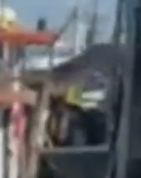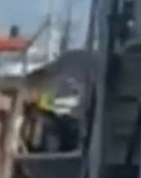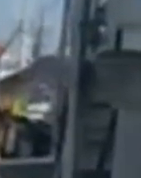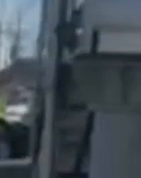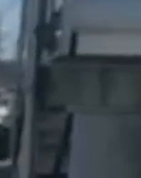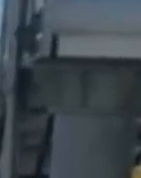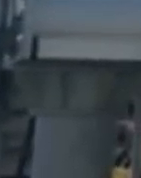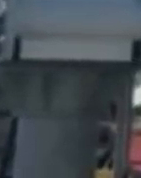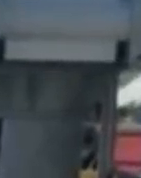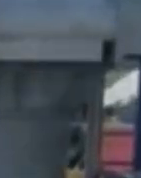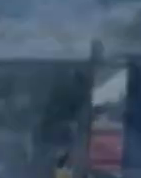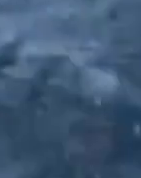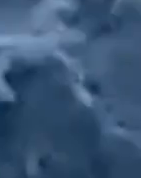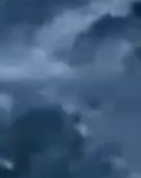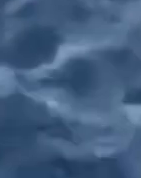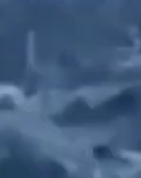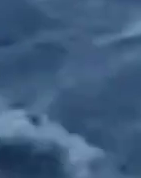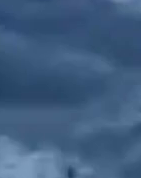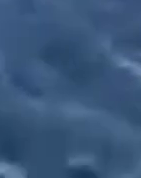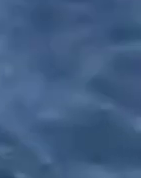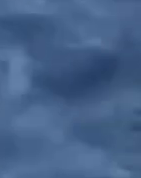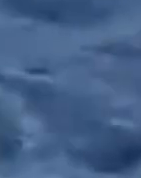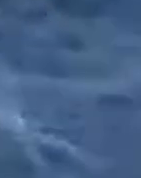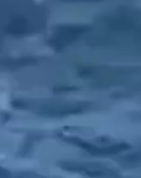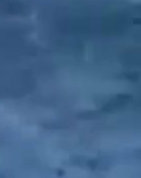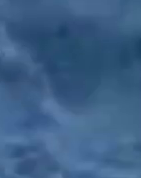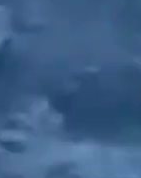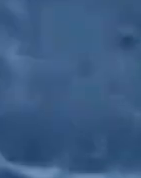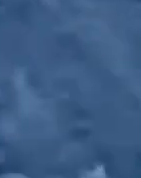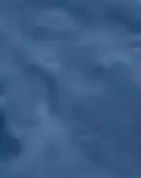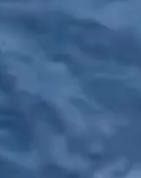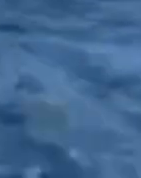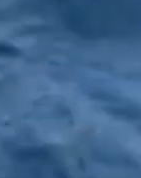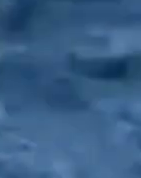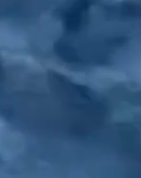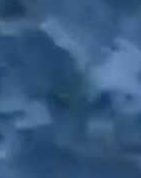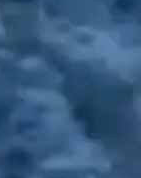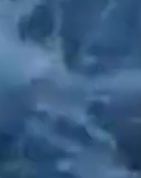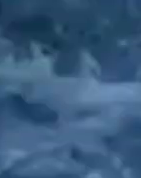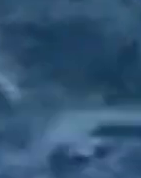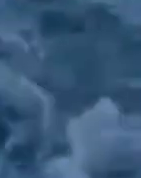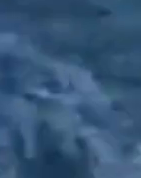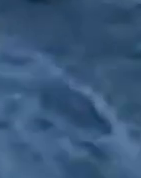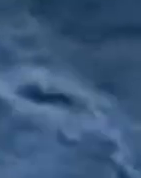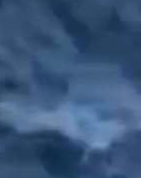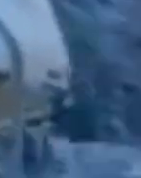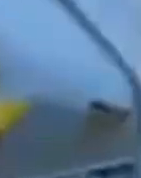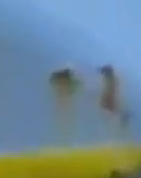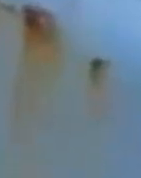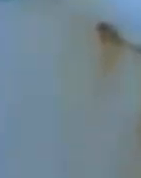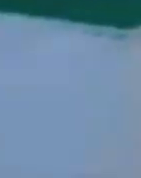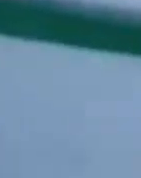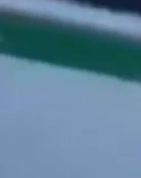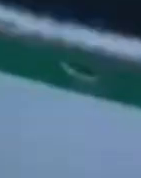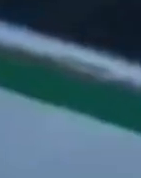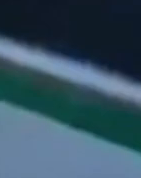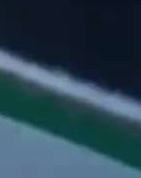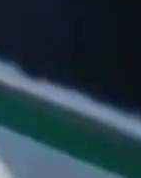todos carregados aí, tem barcos que vêm com 100, 200, 300, olha a força que o motor faz. Parece uma caminhonete lá de